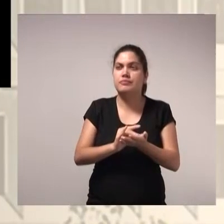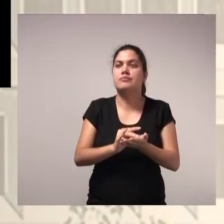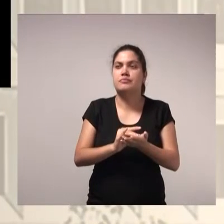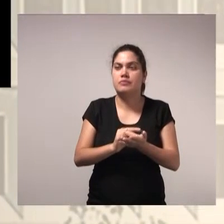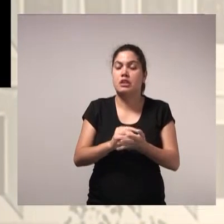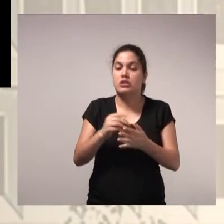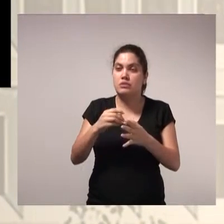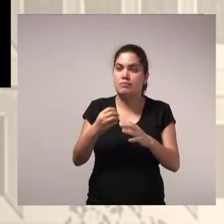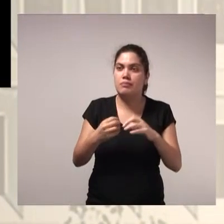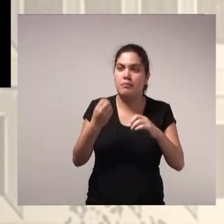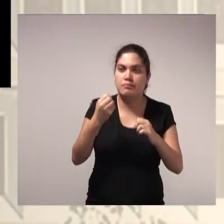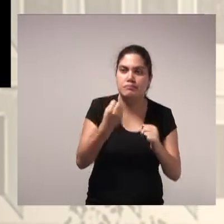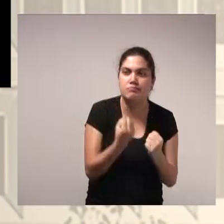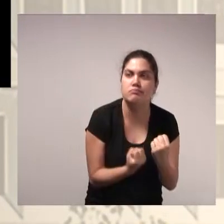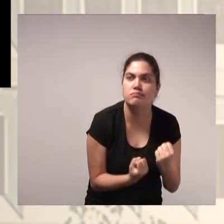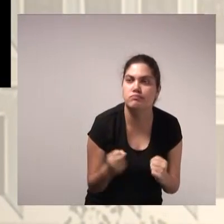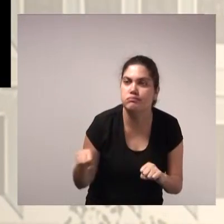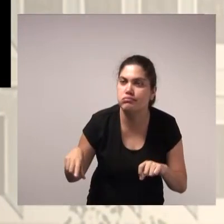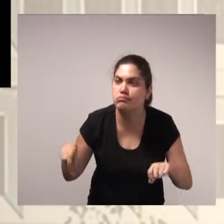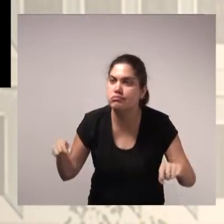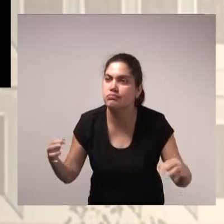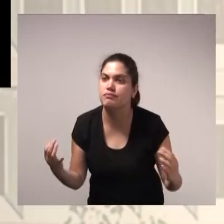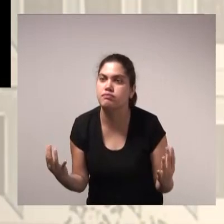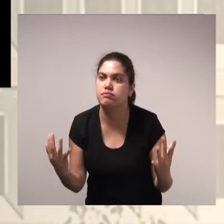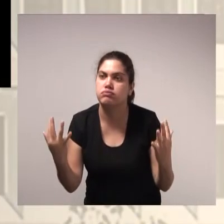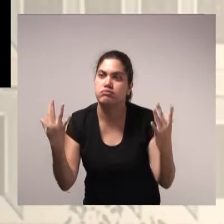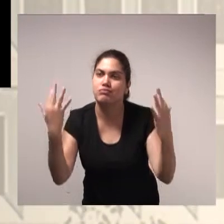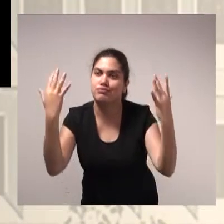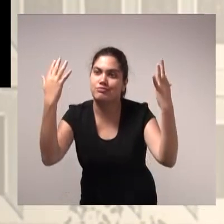as árvores para fazer essa absorção. Então,